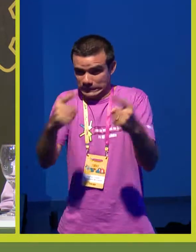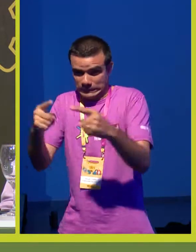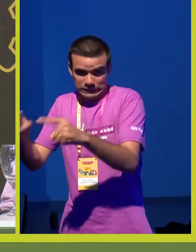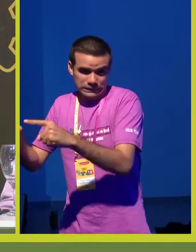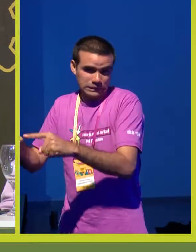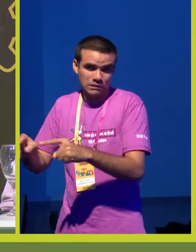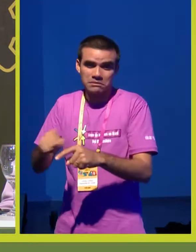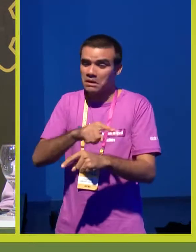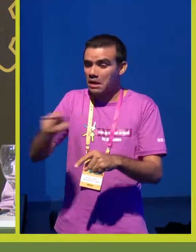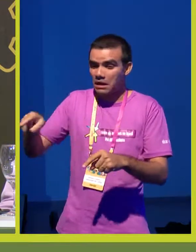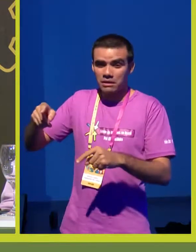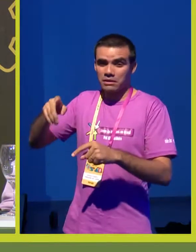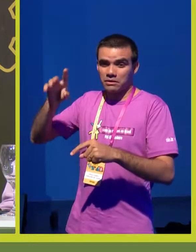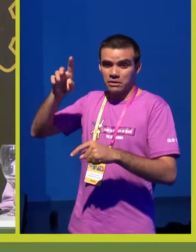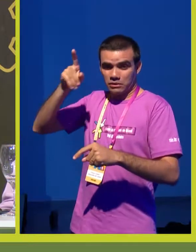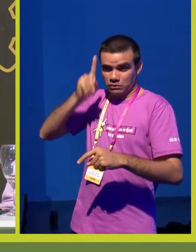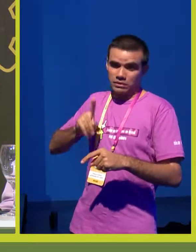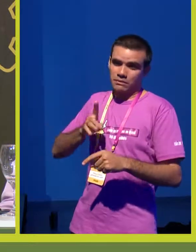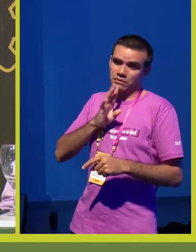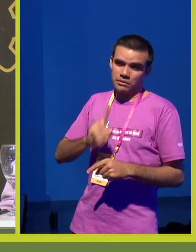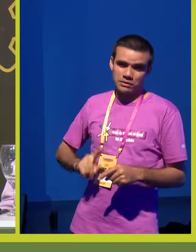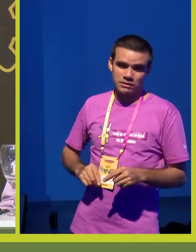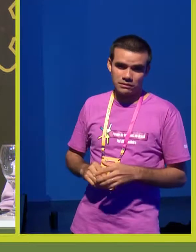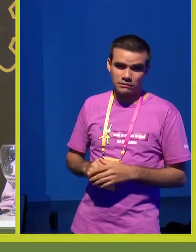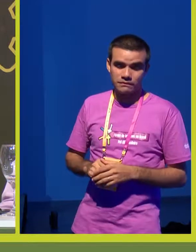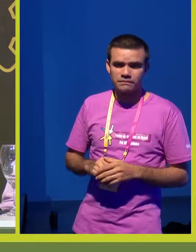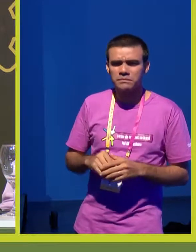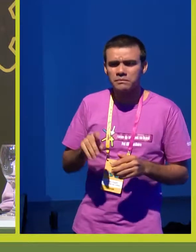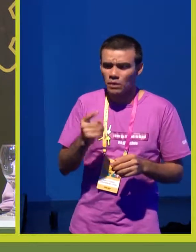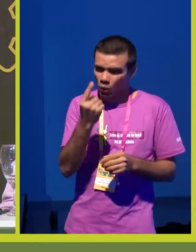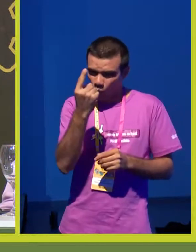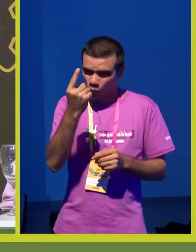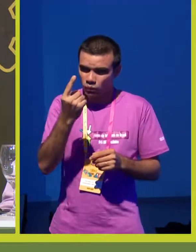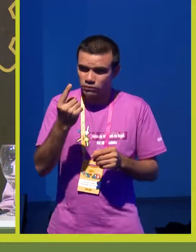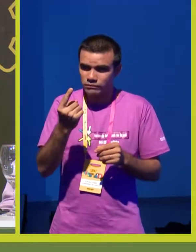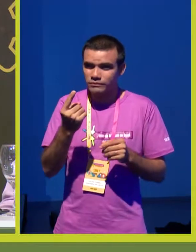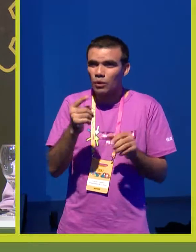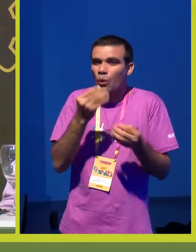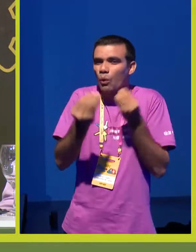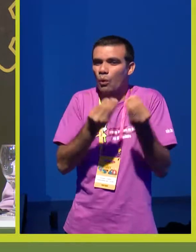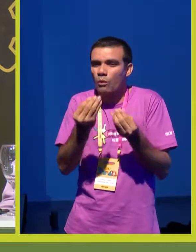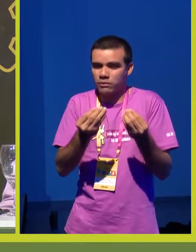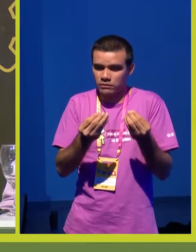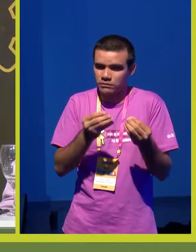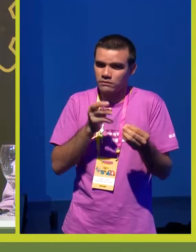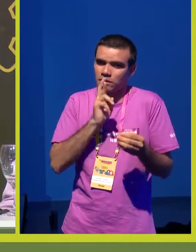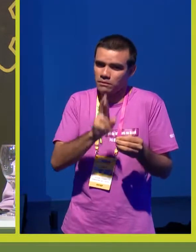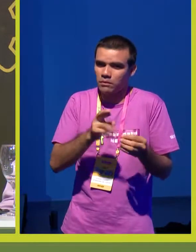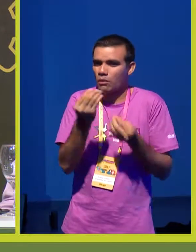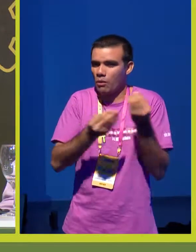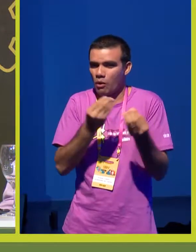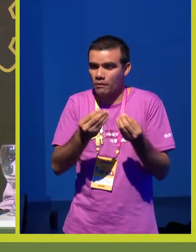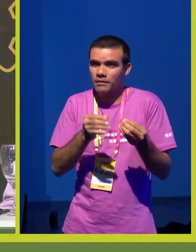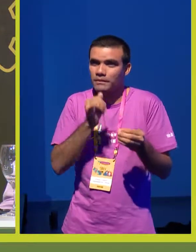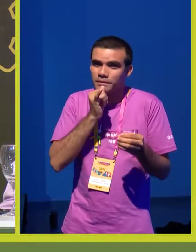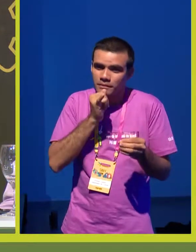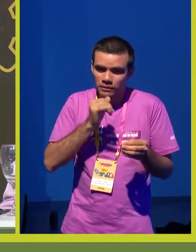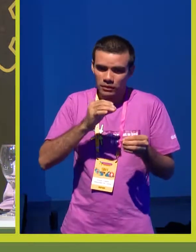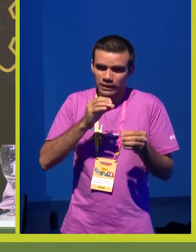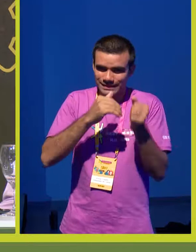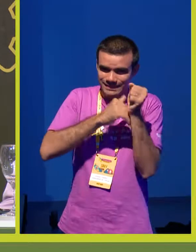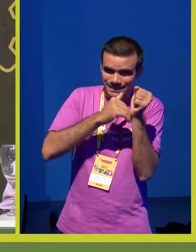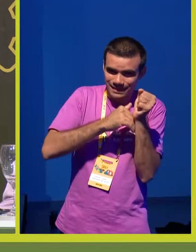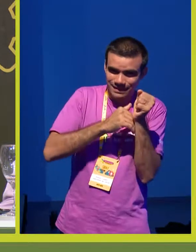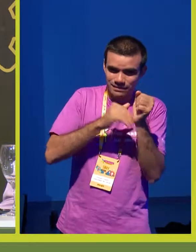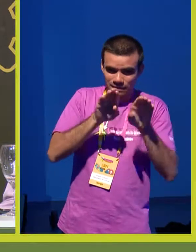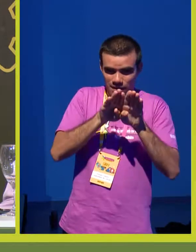desconhecem. Uma forma muito comum de lidar com isso é justamente fazer aplicações de código aberto